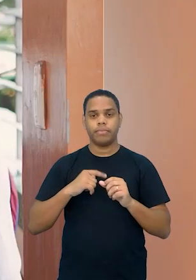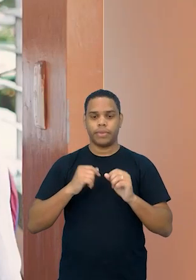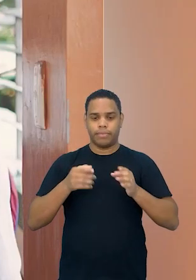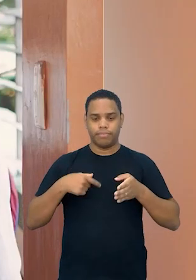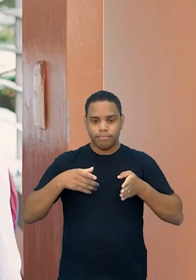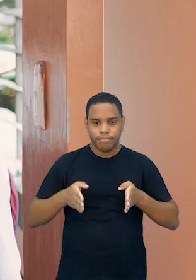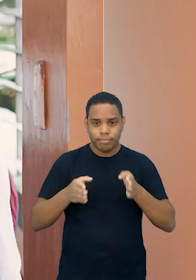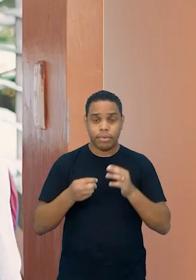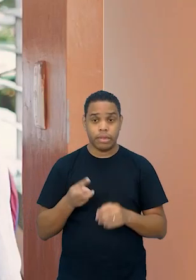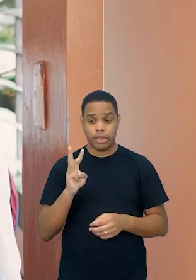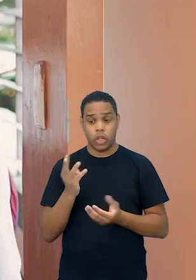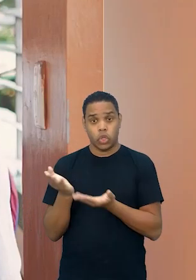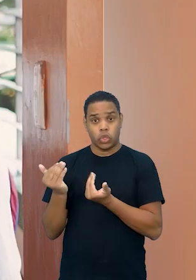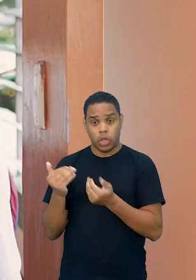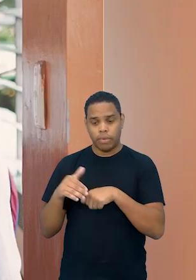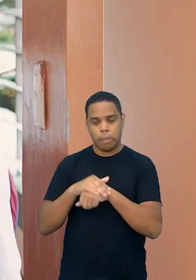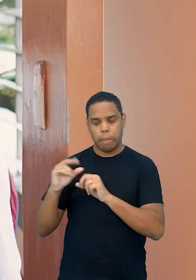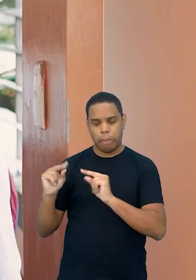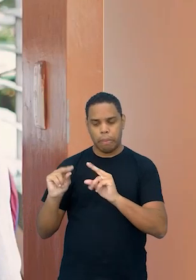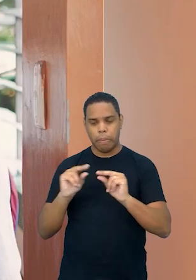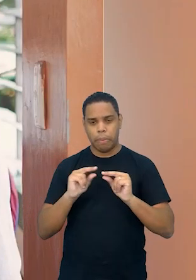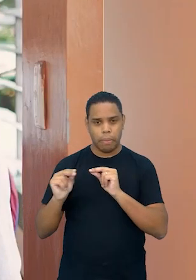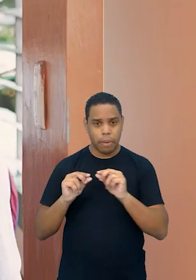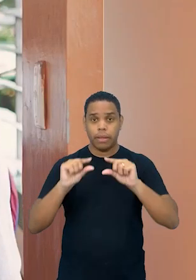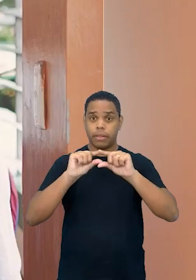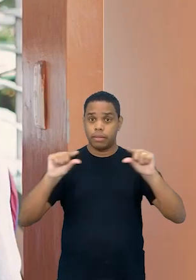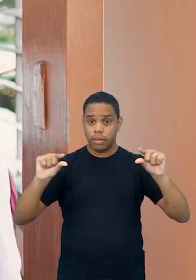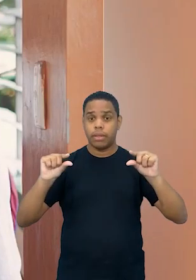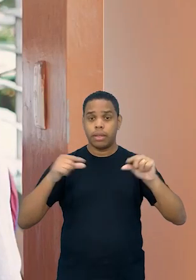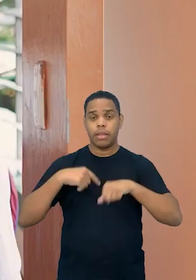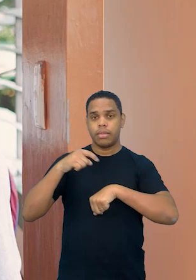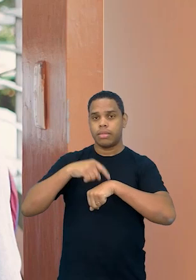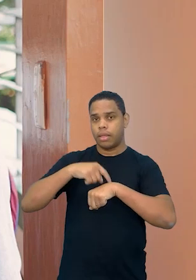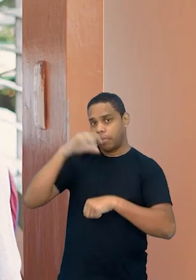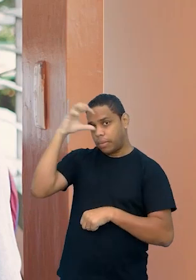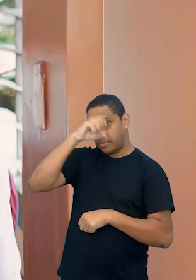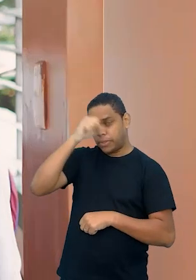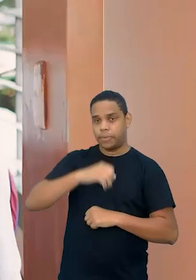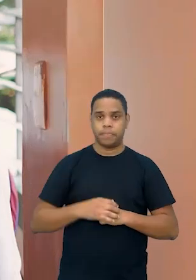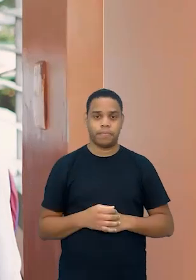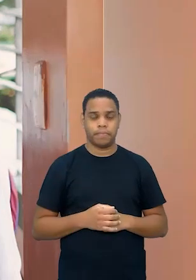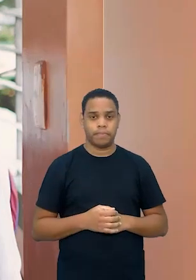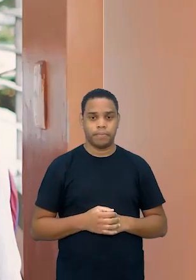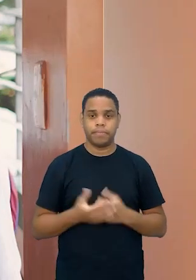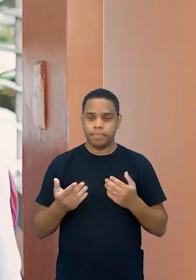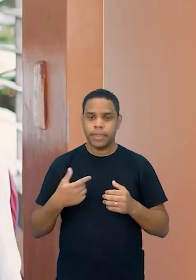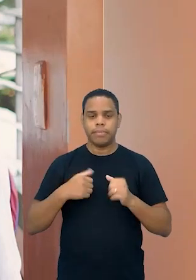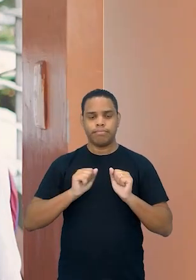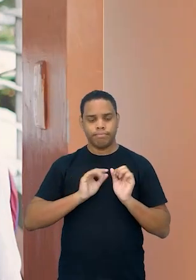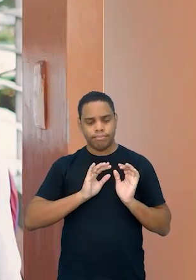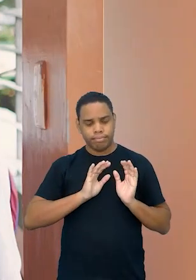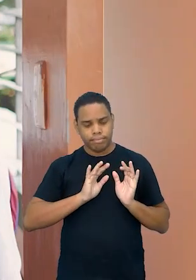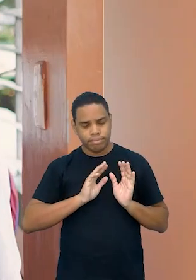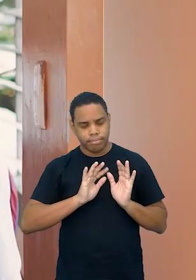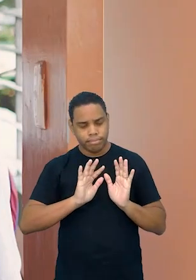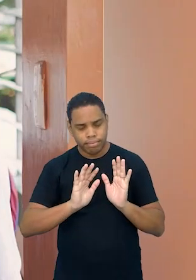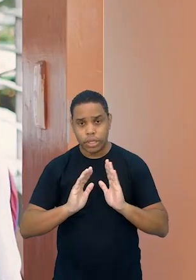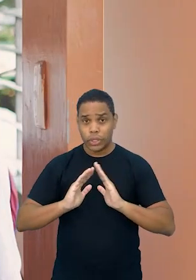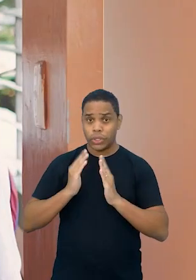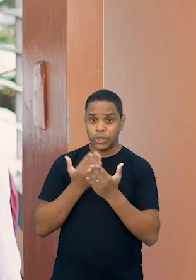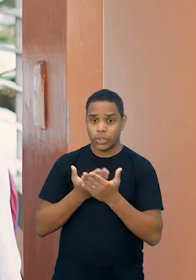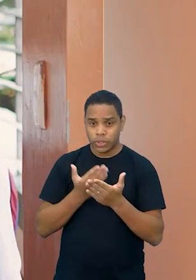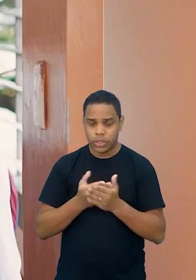corredor, 3 adolescentes conversando. Escrito: tempo de aprendizado. Enquanto caminhavam pelo corredor da